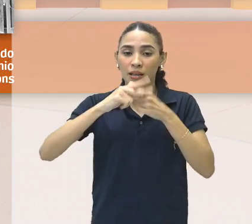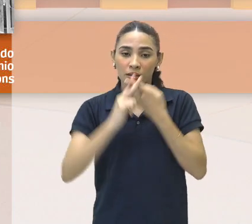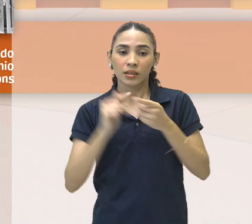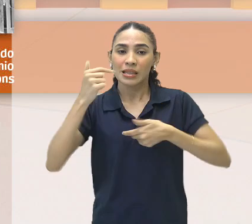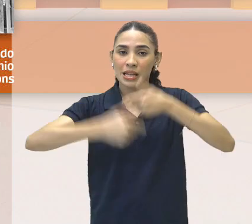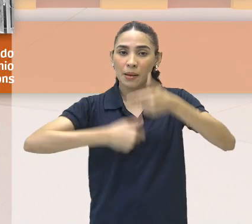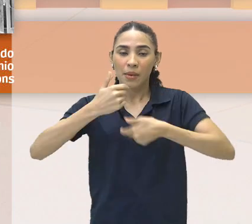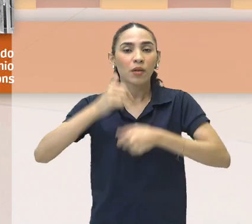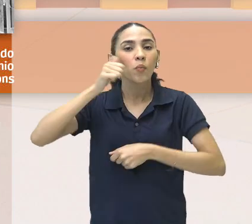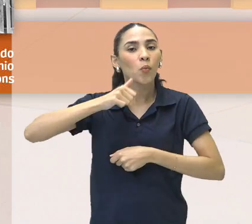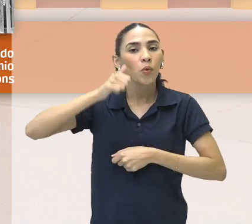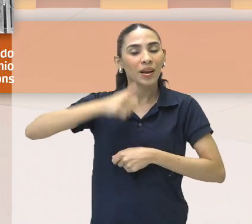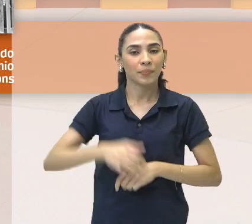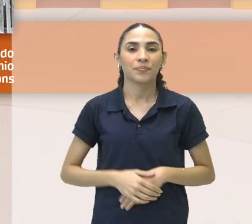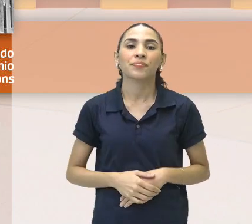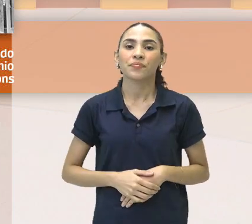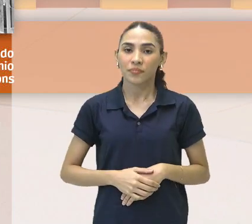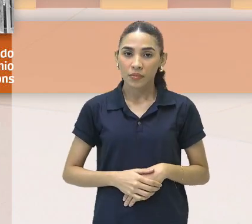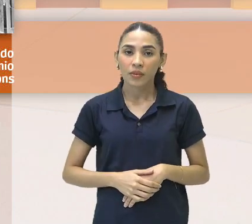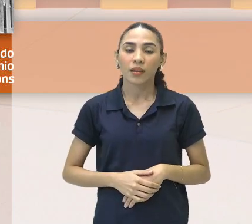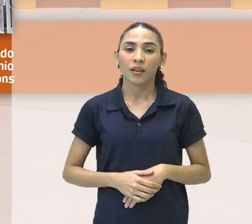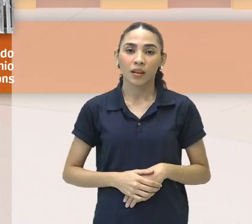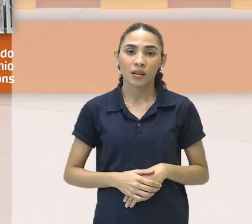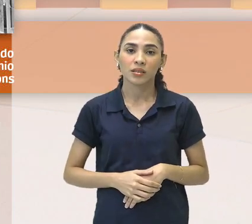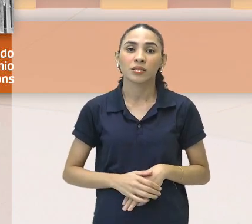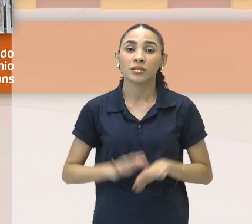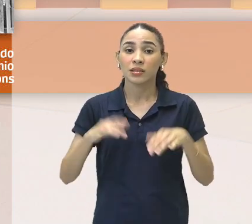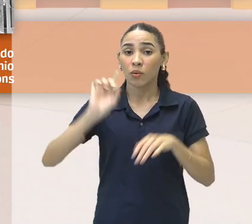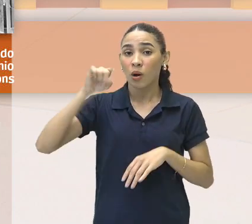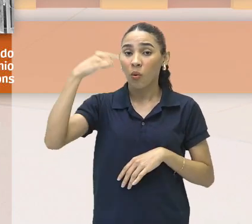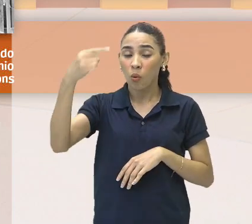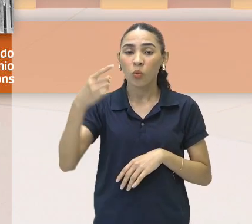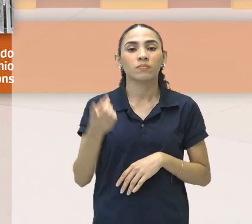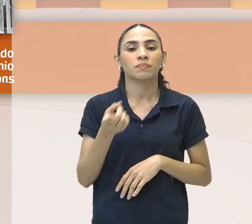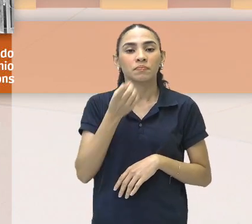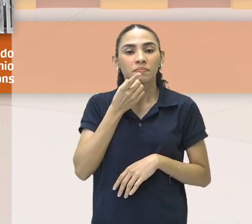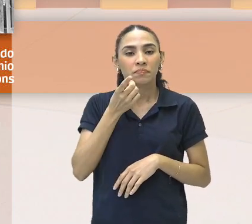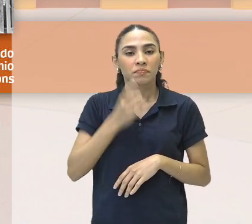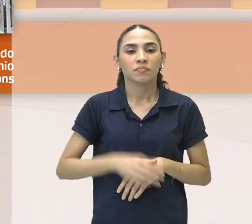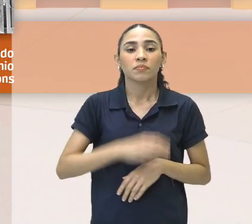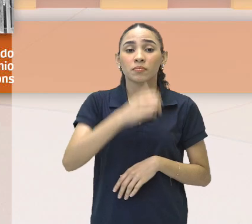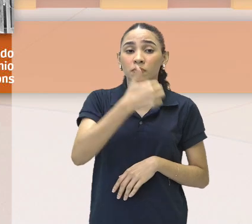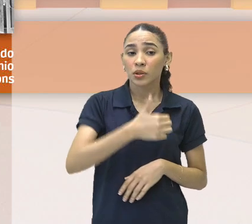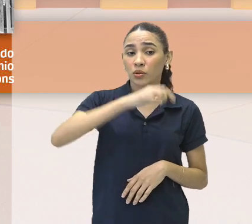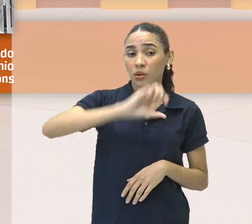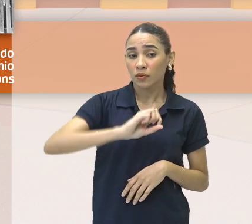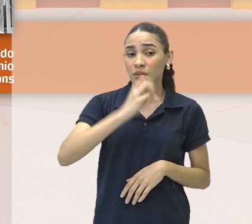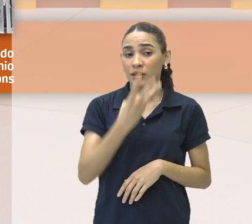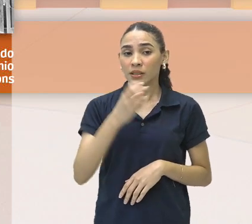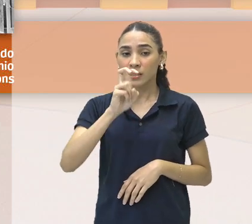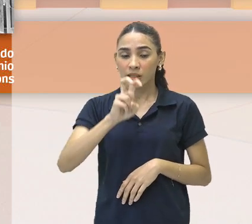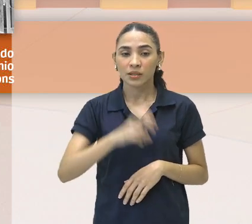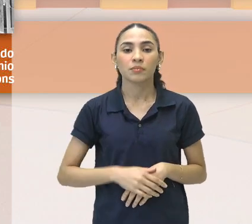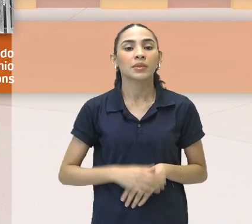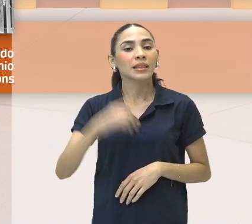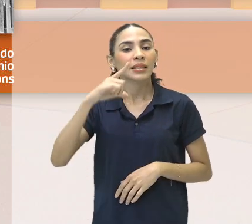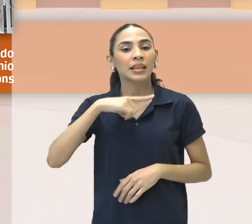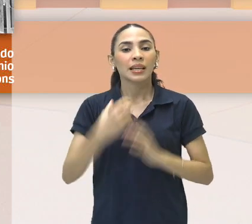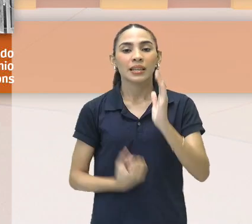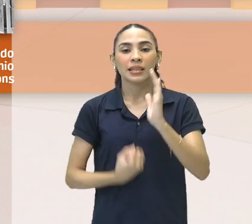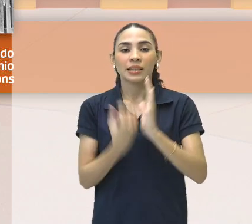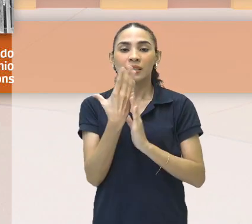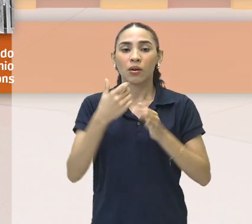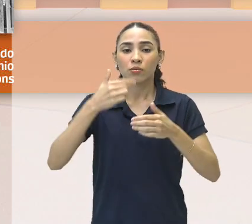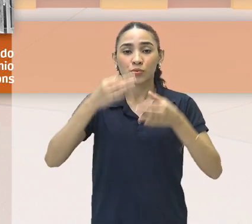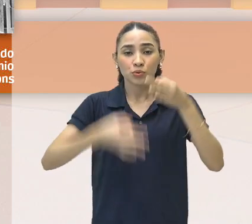do trabalho feminino, certo? A nossa próxima data, em 1935, temos a